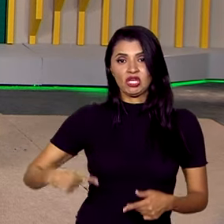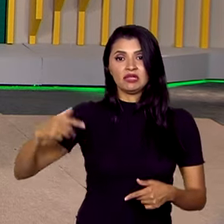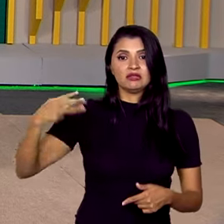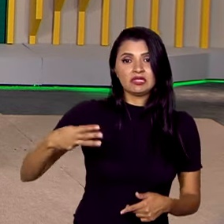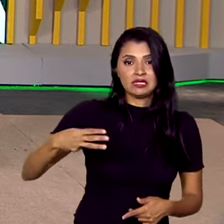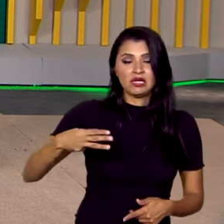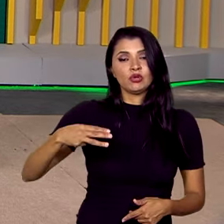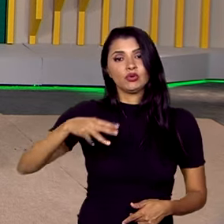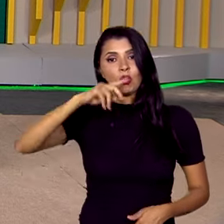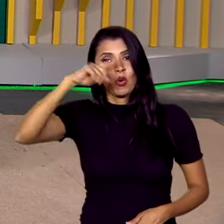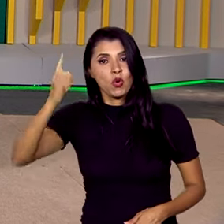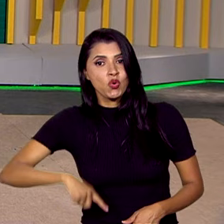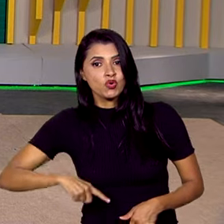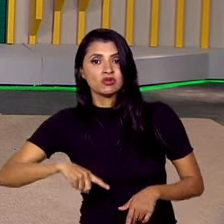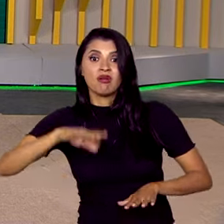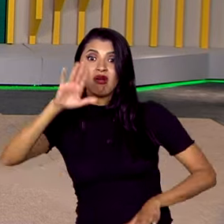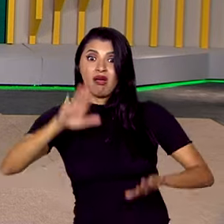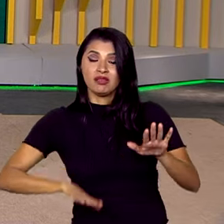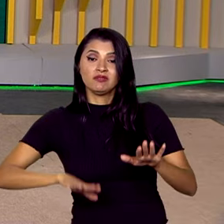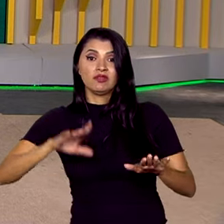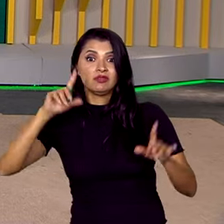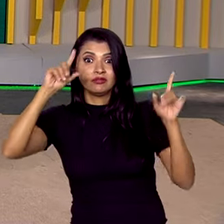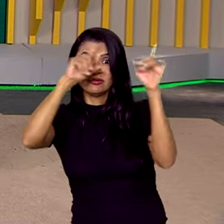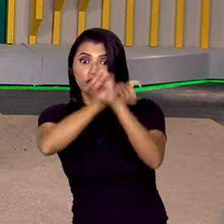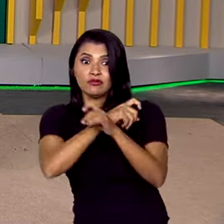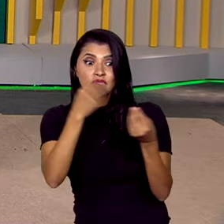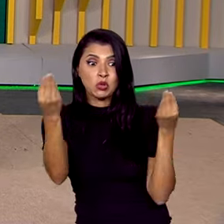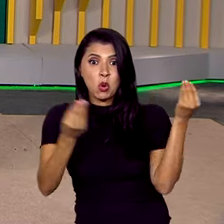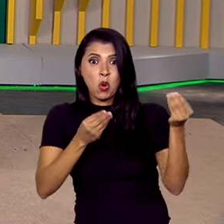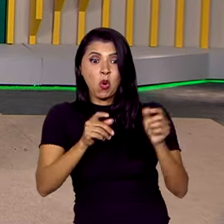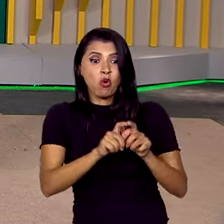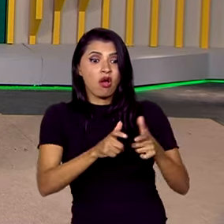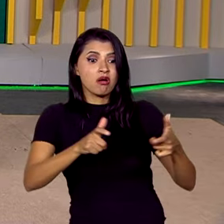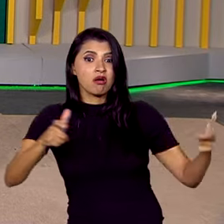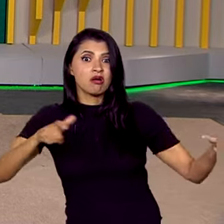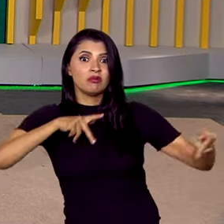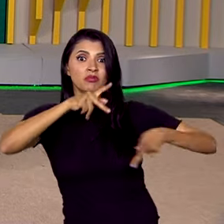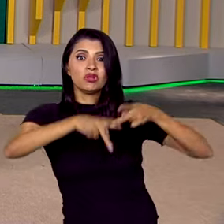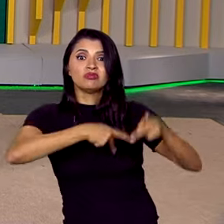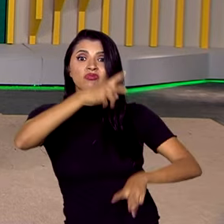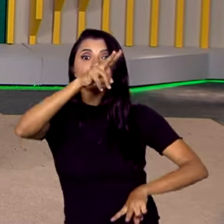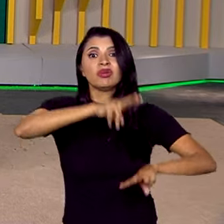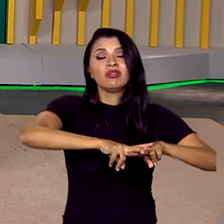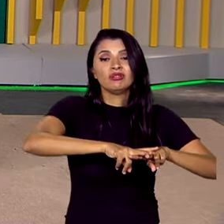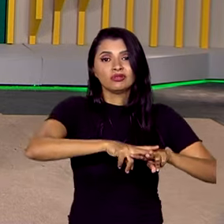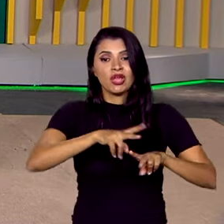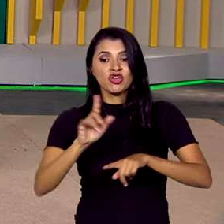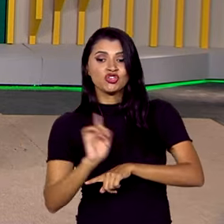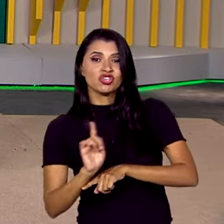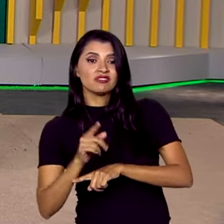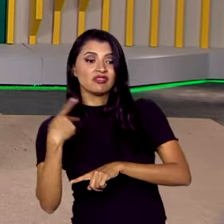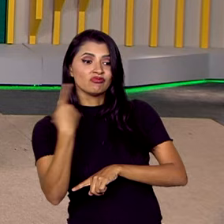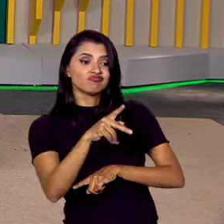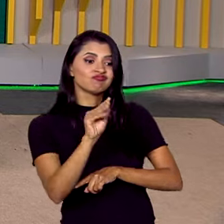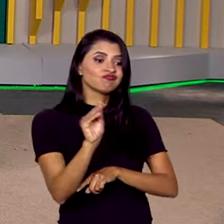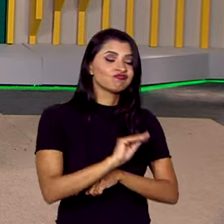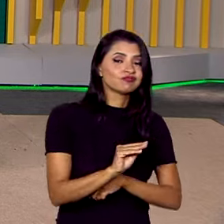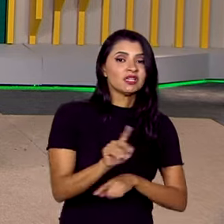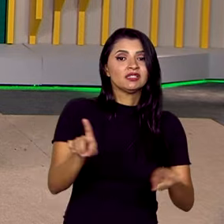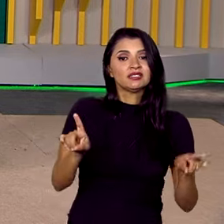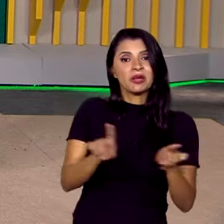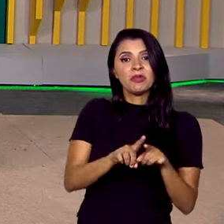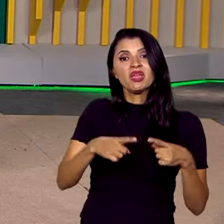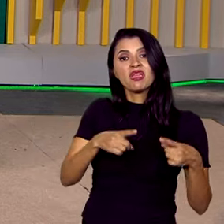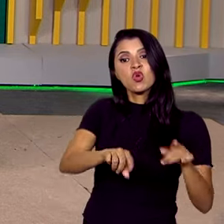muitas vezes uma dificuldade é lidar com essa massa carcerária não apenas na gestão dos presos mas também no